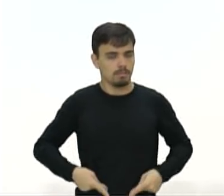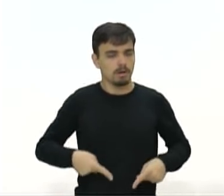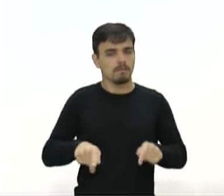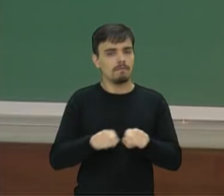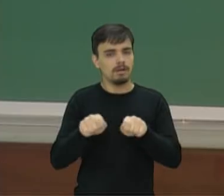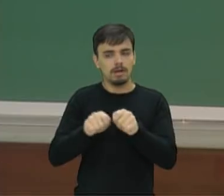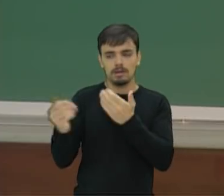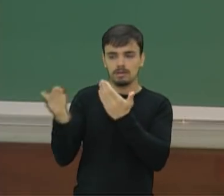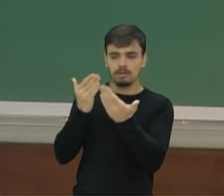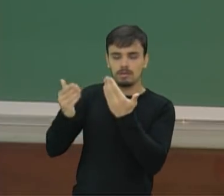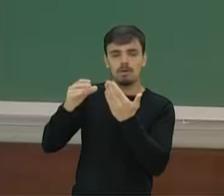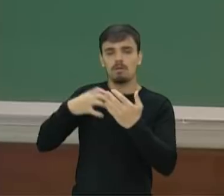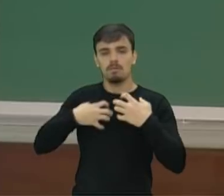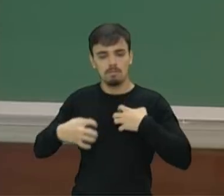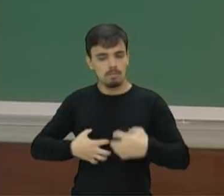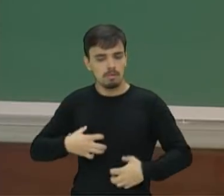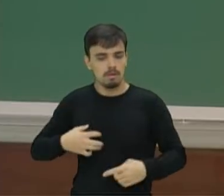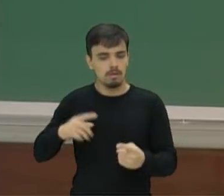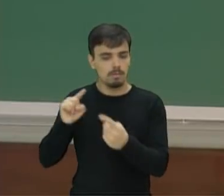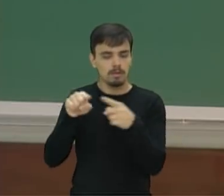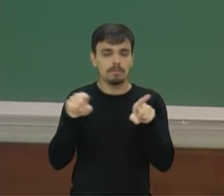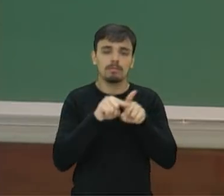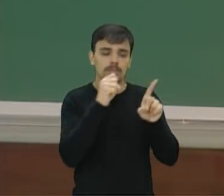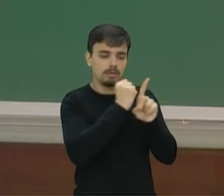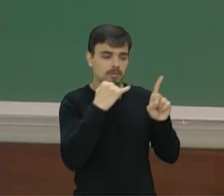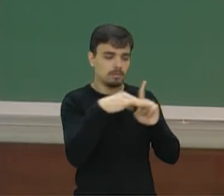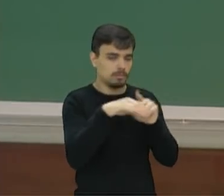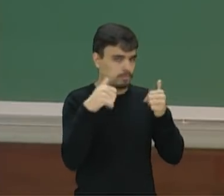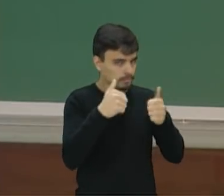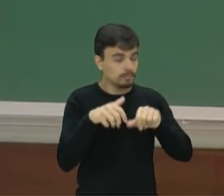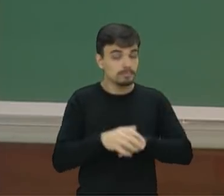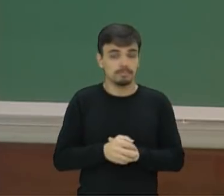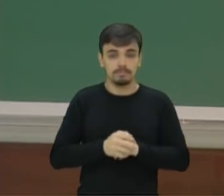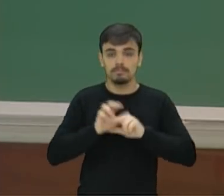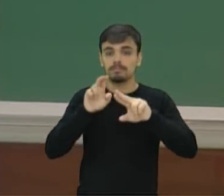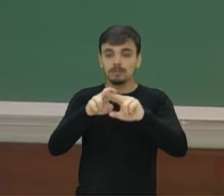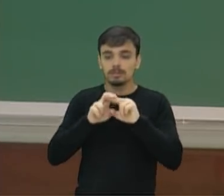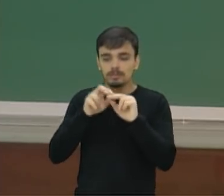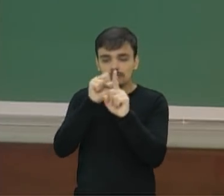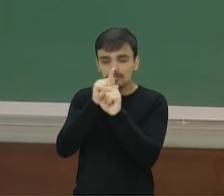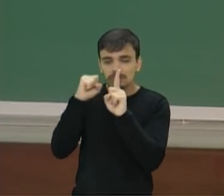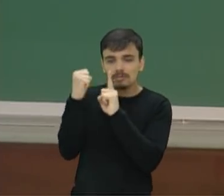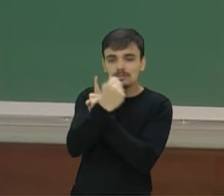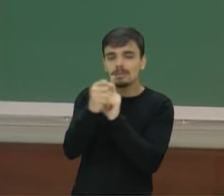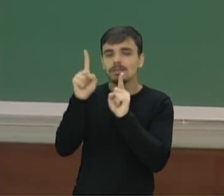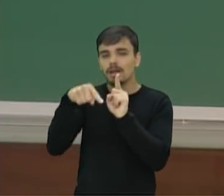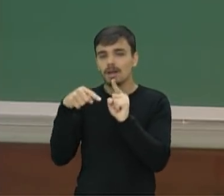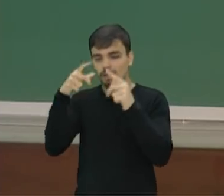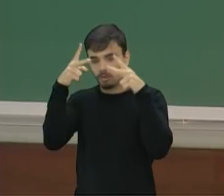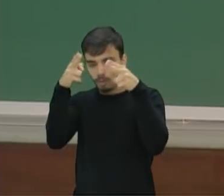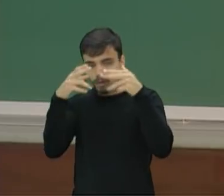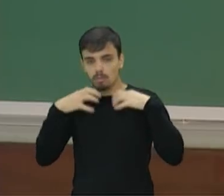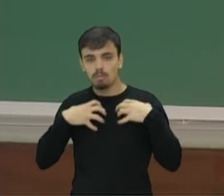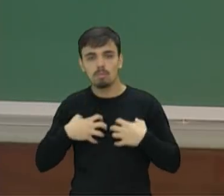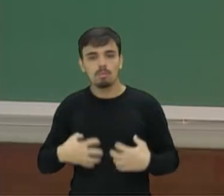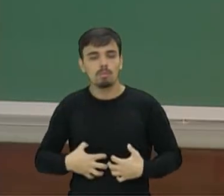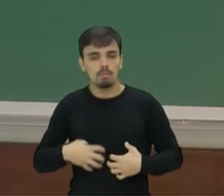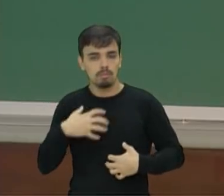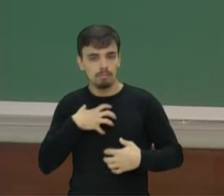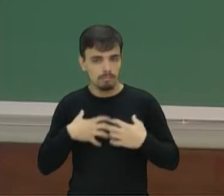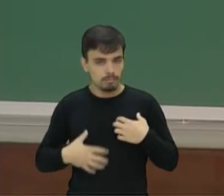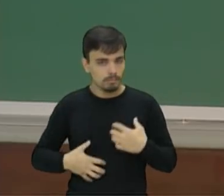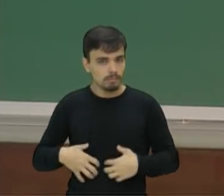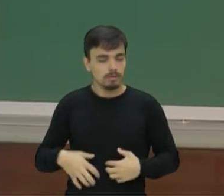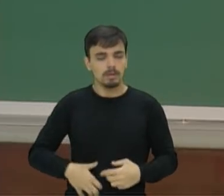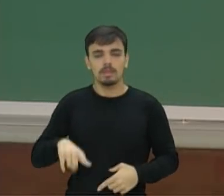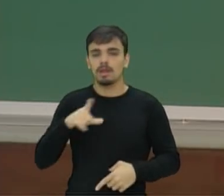comparação, função dos órgãos, função da instituição. Né? Então a sociedade é como um corpo, mas em vez de ser feita por órgãos,